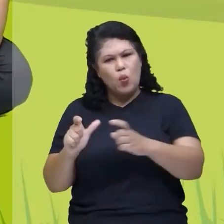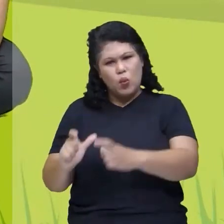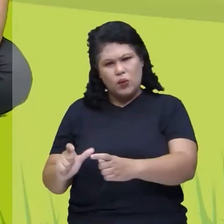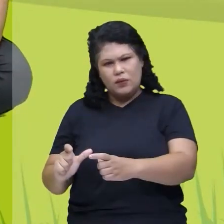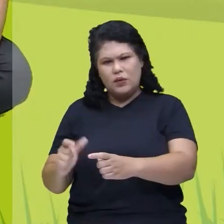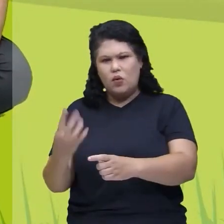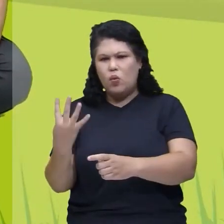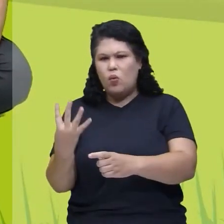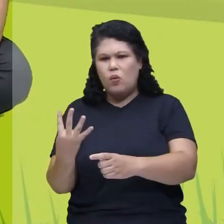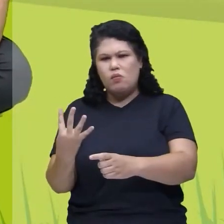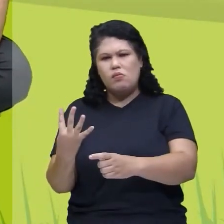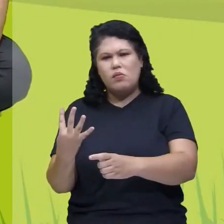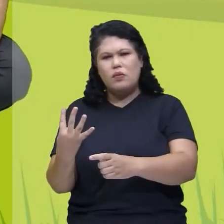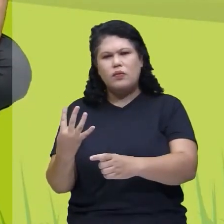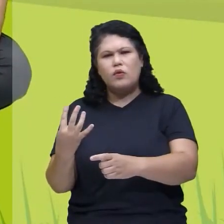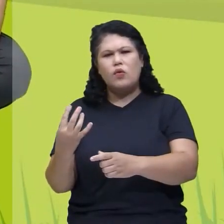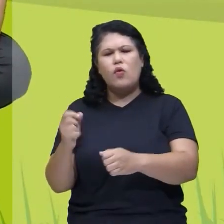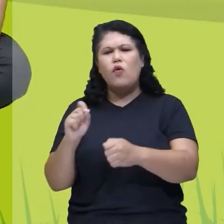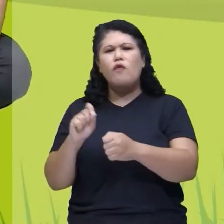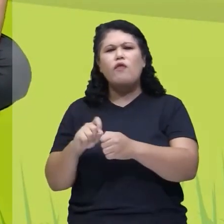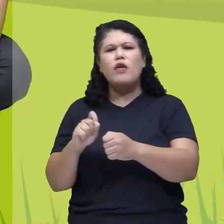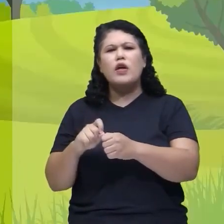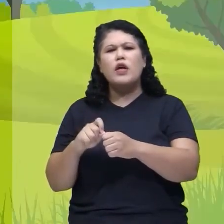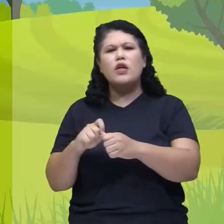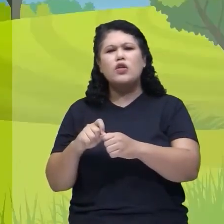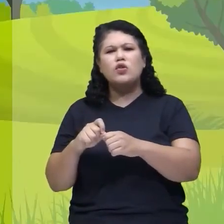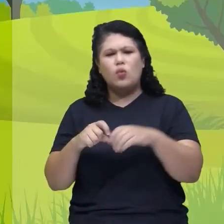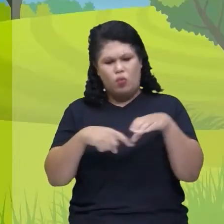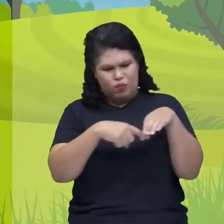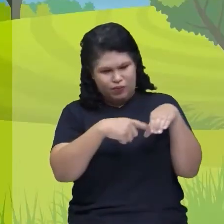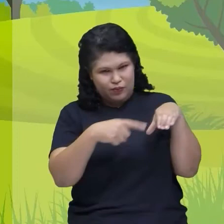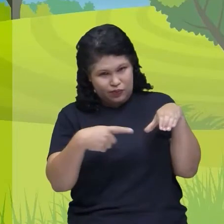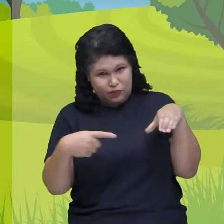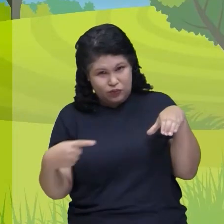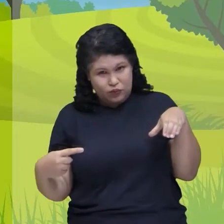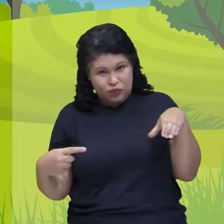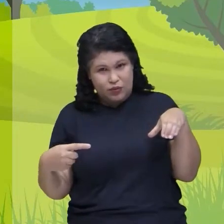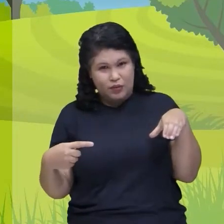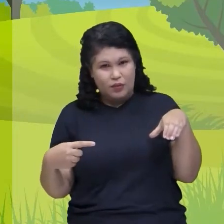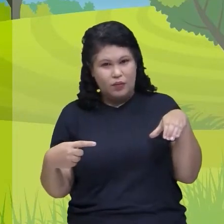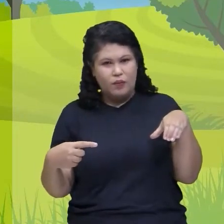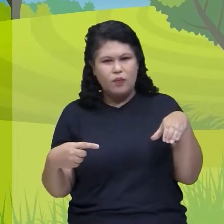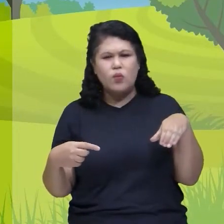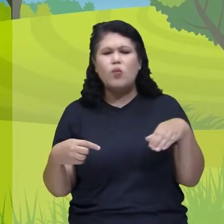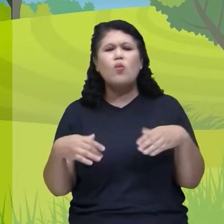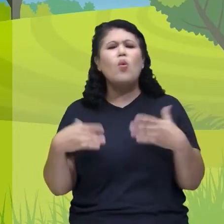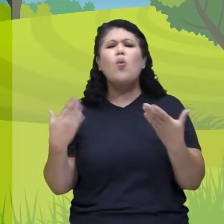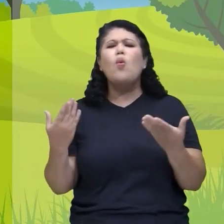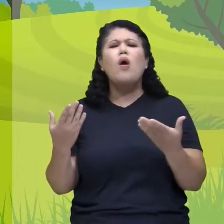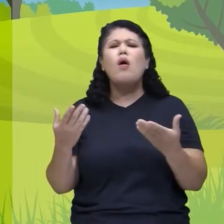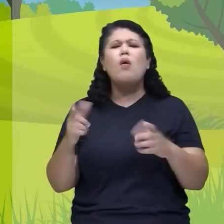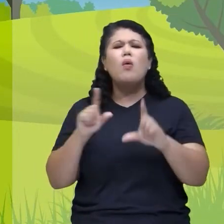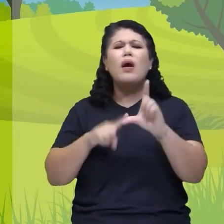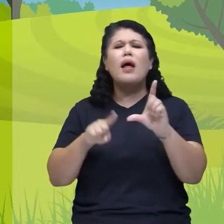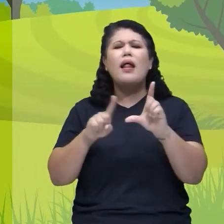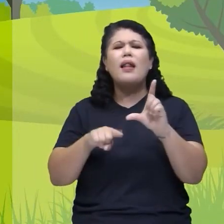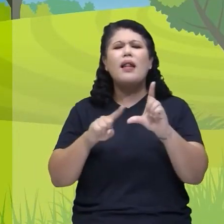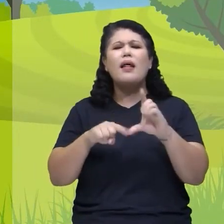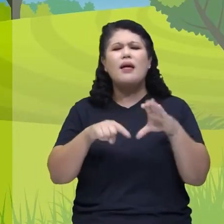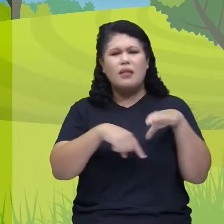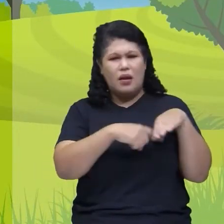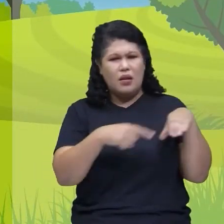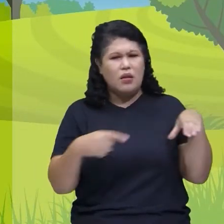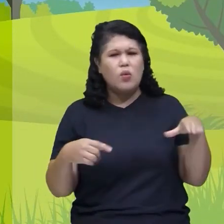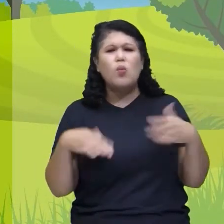número 4, nós fizemos aquele bichinho que entrou na toca. Qual é essa letra, hein? Queria a ajuda de vocês,